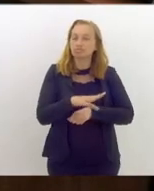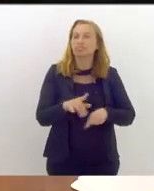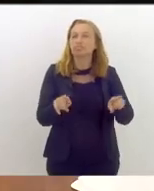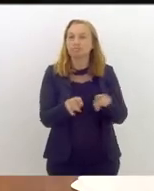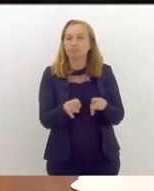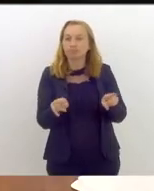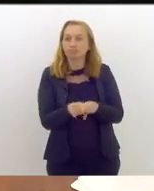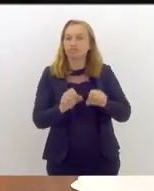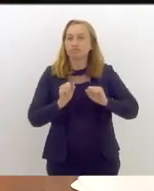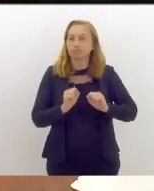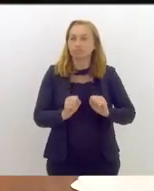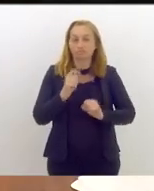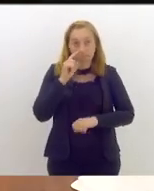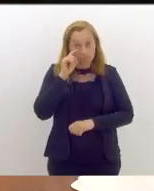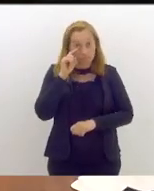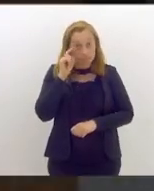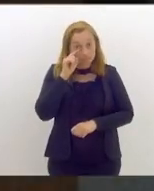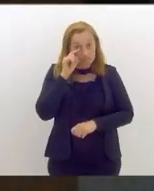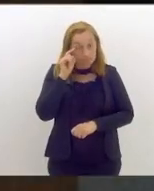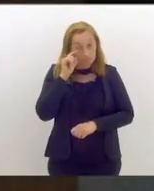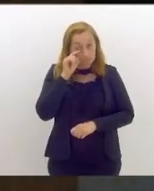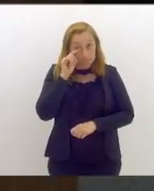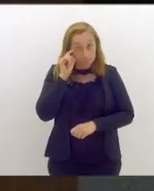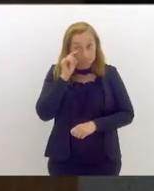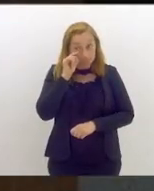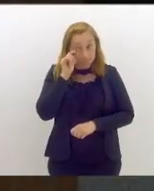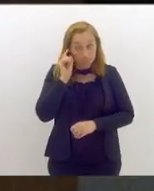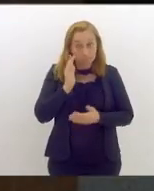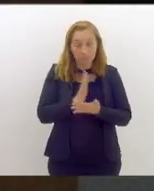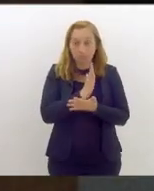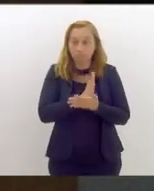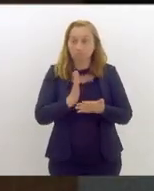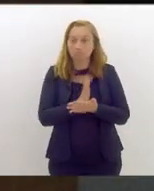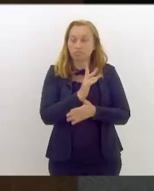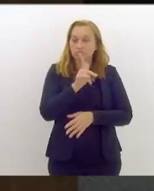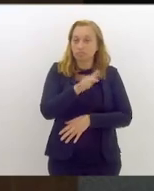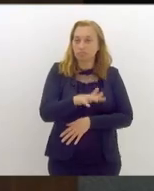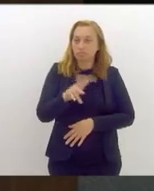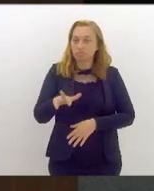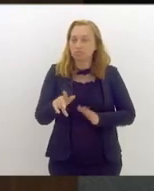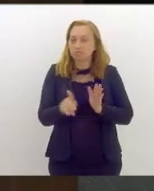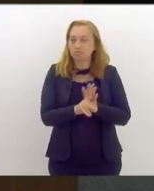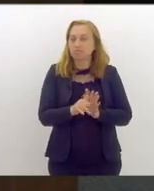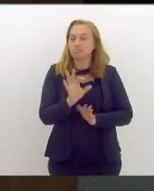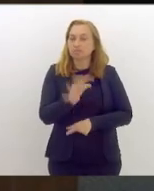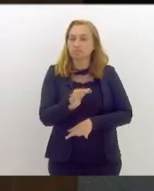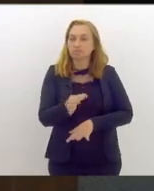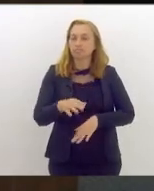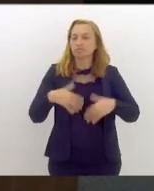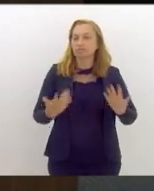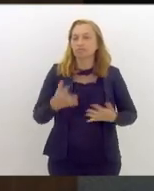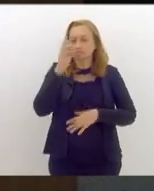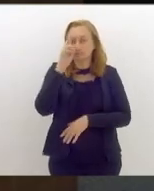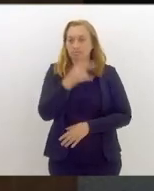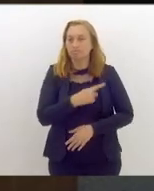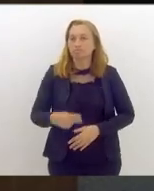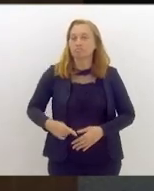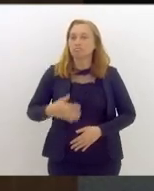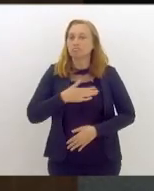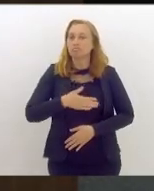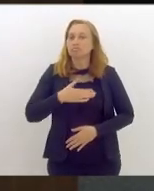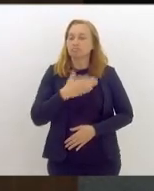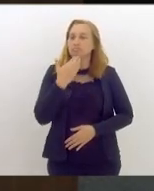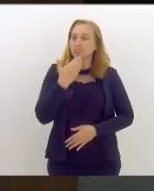pode vir aí a fazer alguma diferença ao projeto obviamente Então o senhor presidente gostaria de